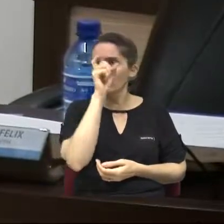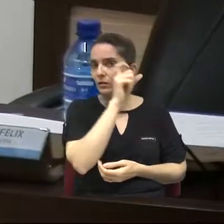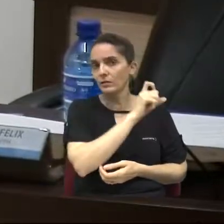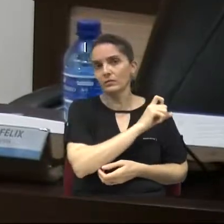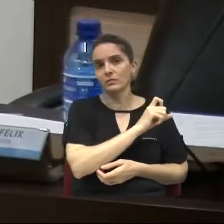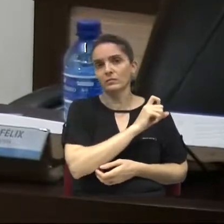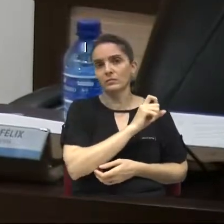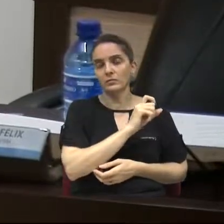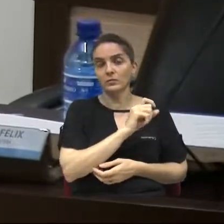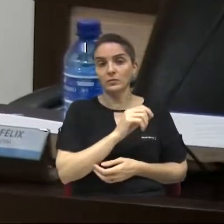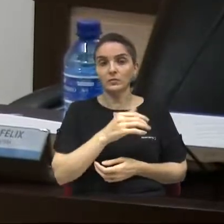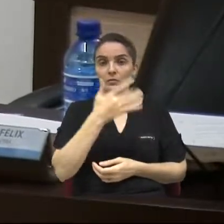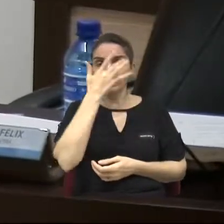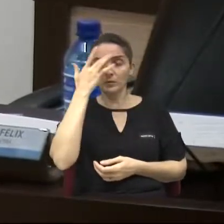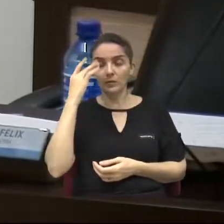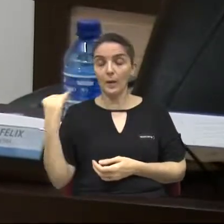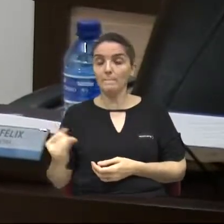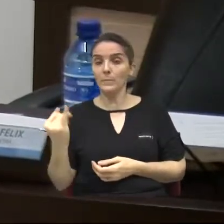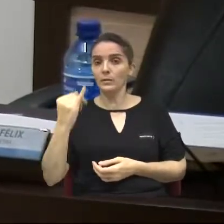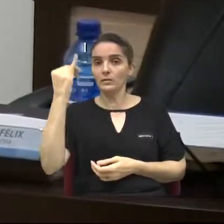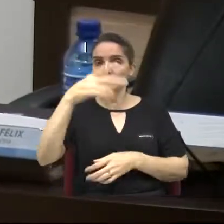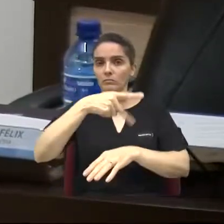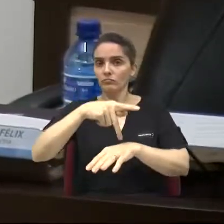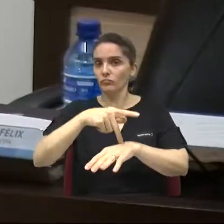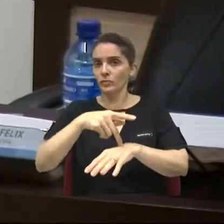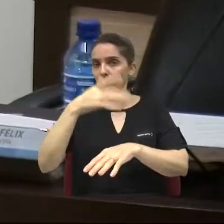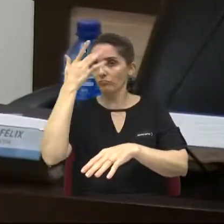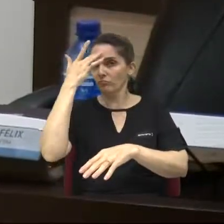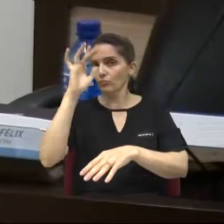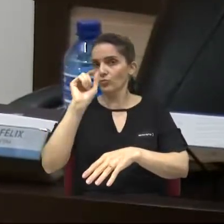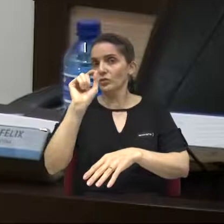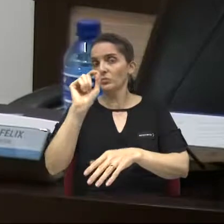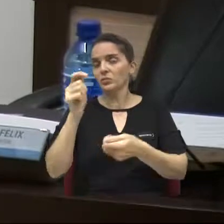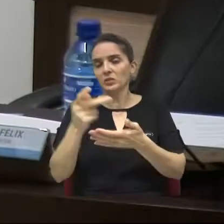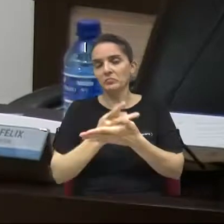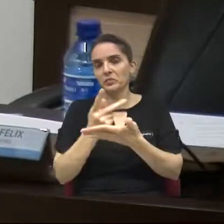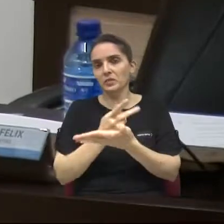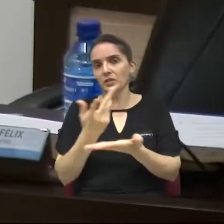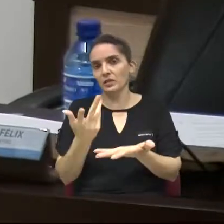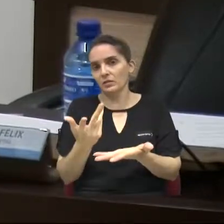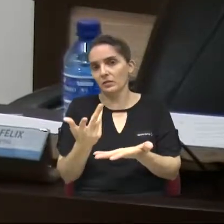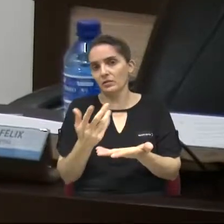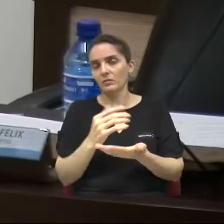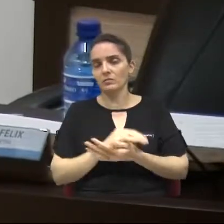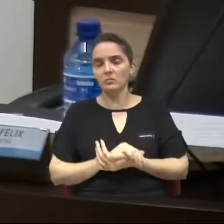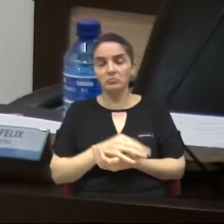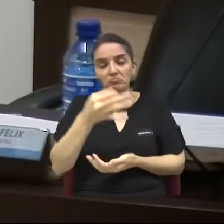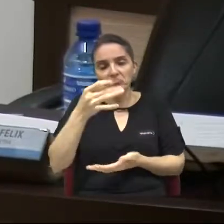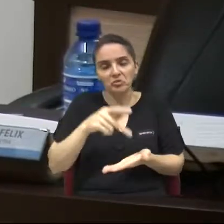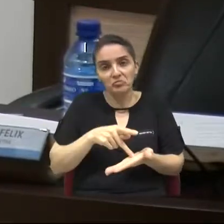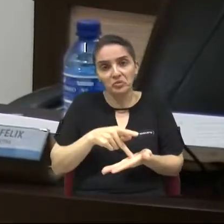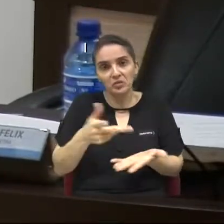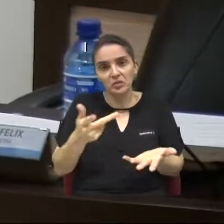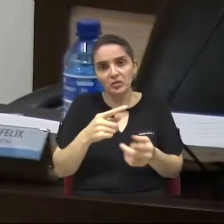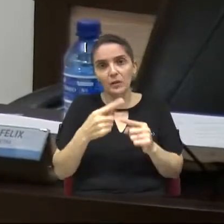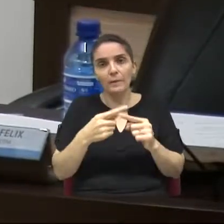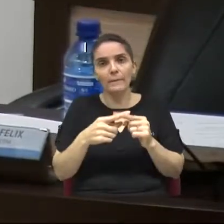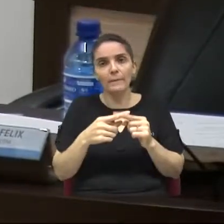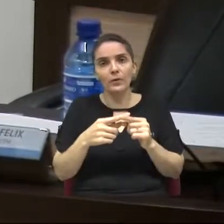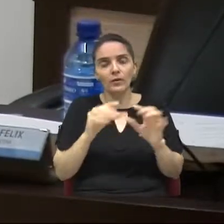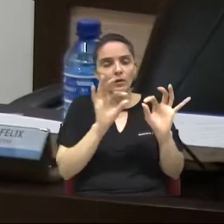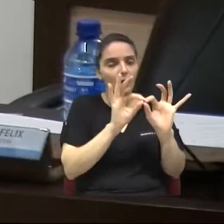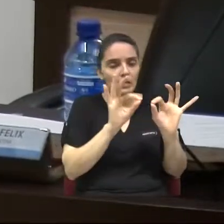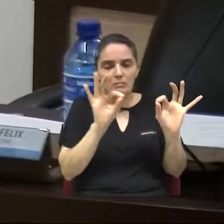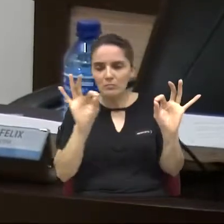conseguiram conceituar o que é uma quebra de decoro, necessariamente. Por quê? É uma linha muito